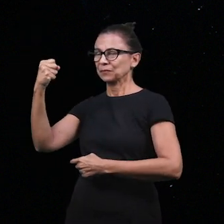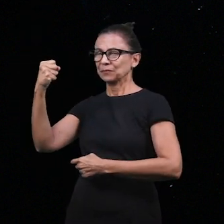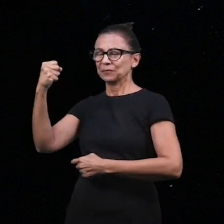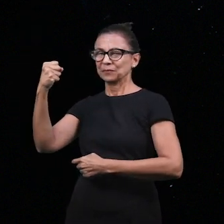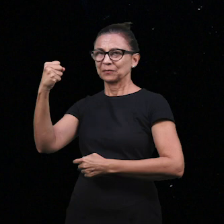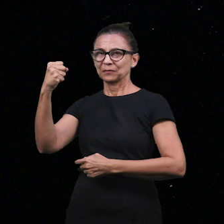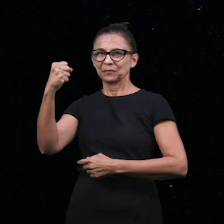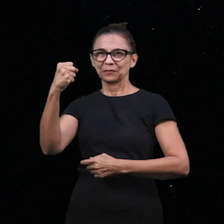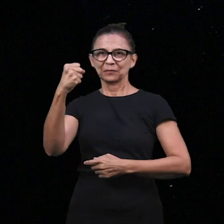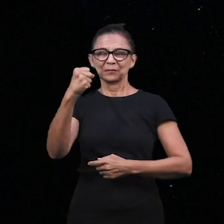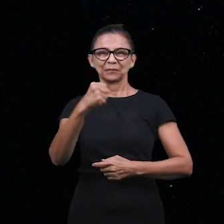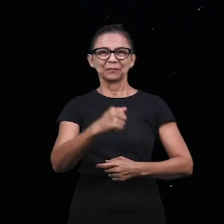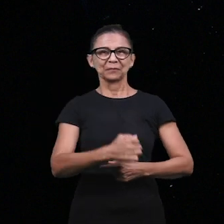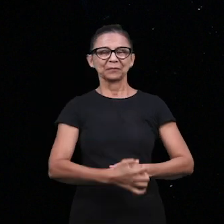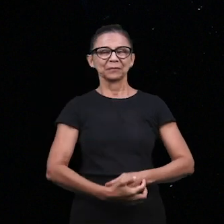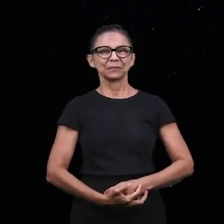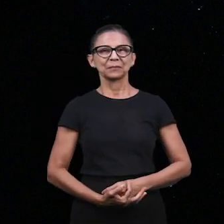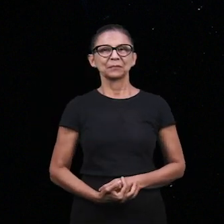Jesus.